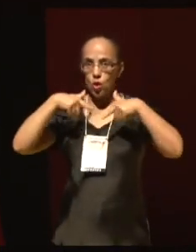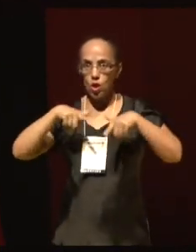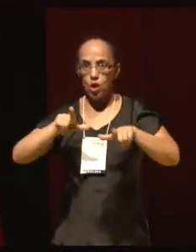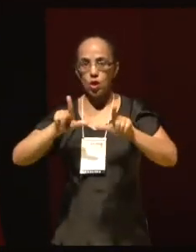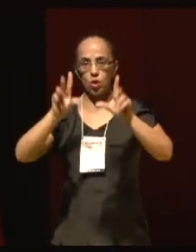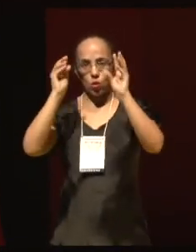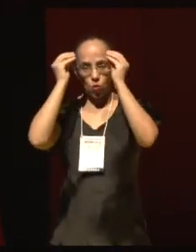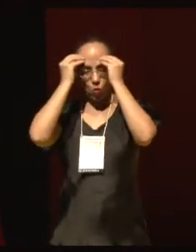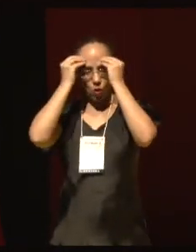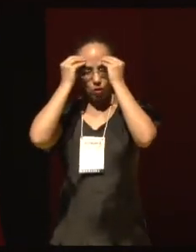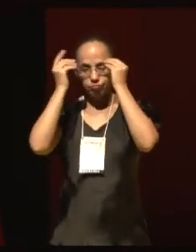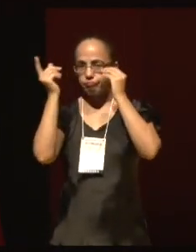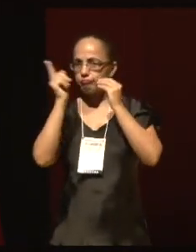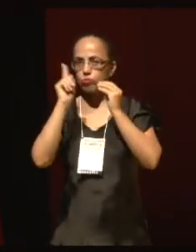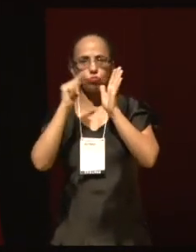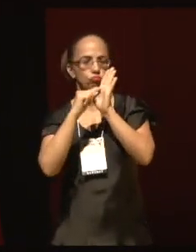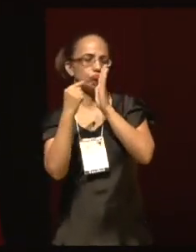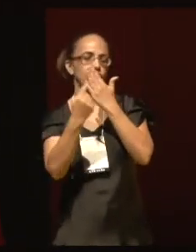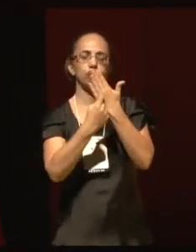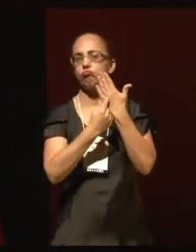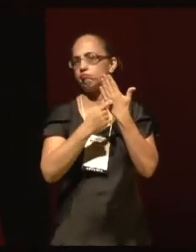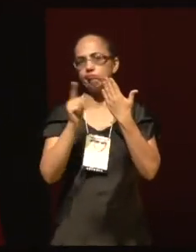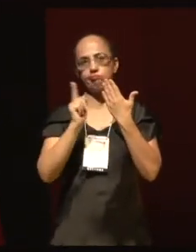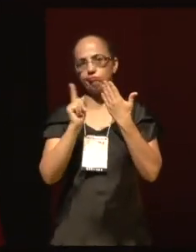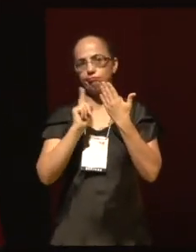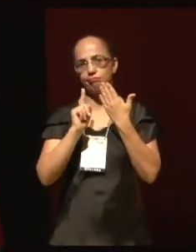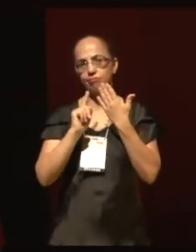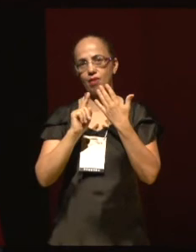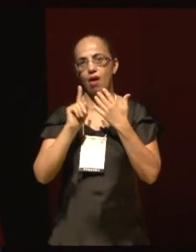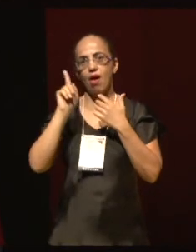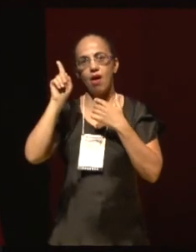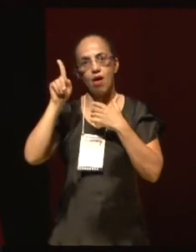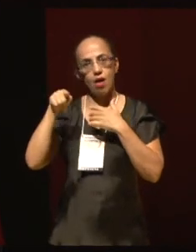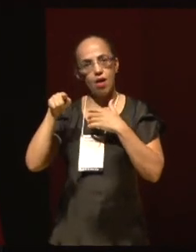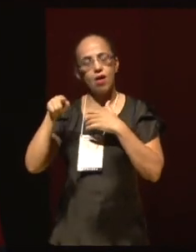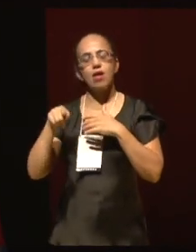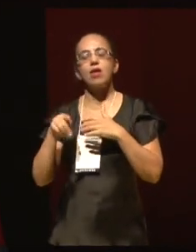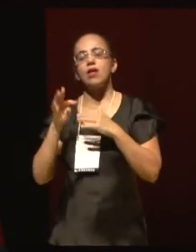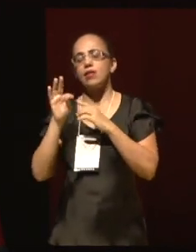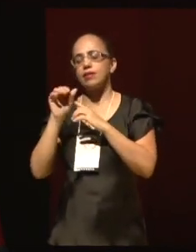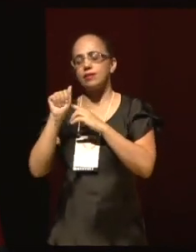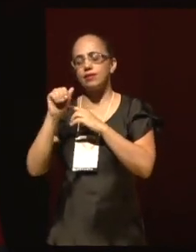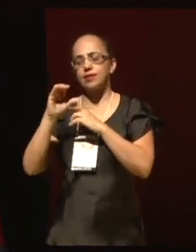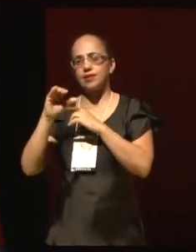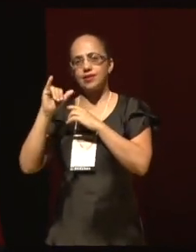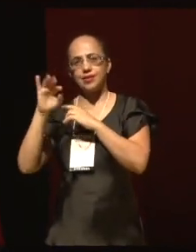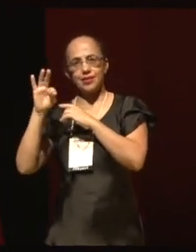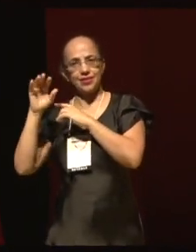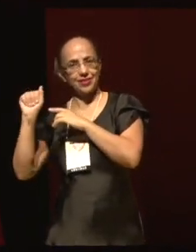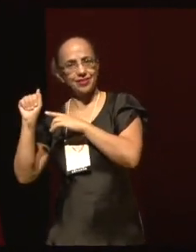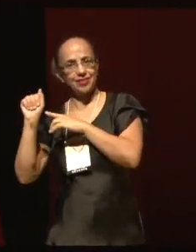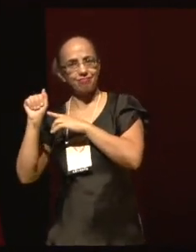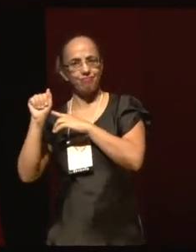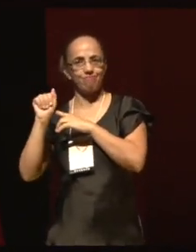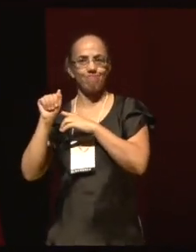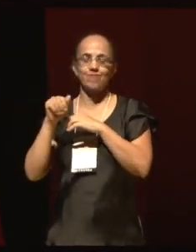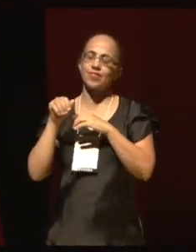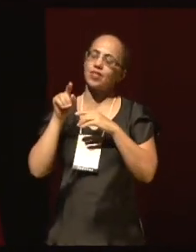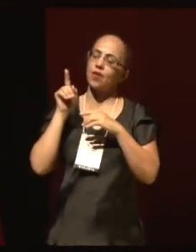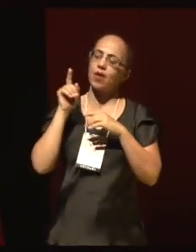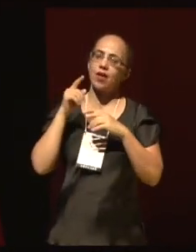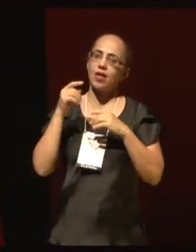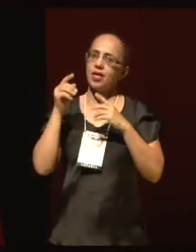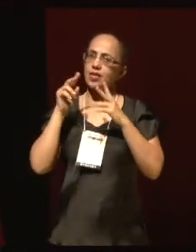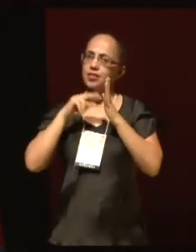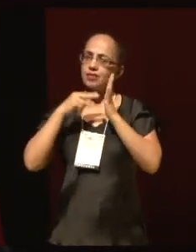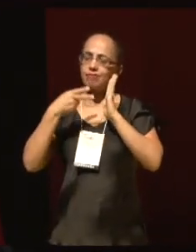de uma pessoa autista é tácita. Ao ser tácita, significa que não pode concretizar uma mentira, porque fazer uma mentira é